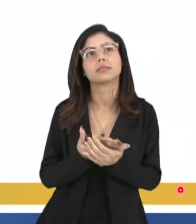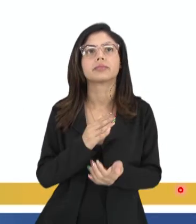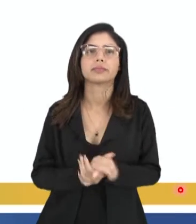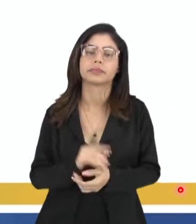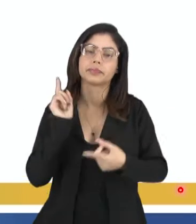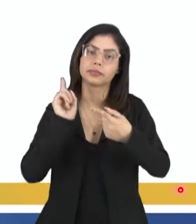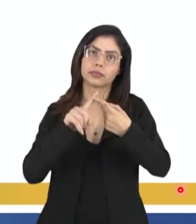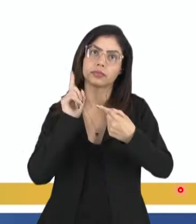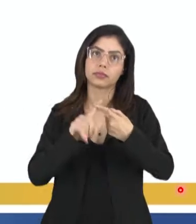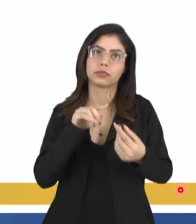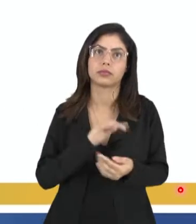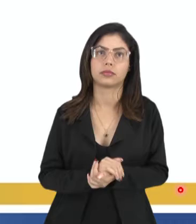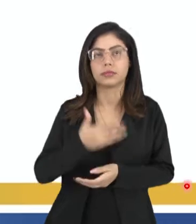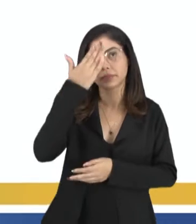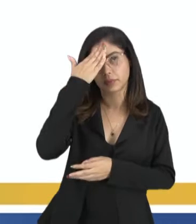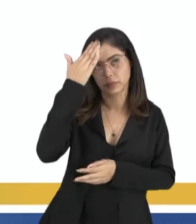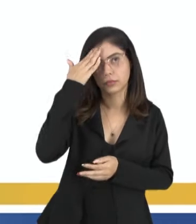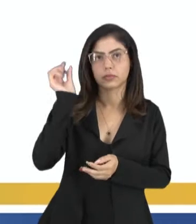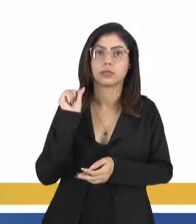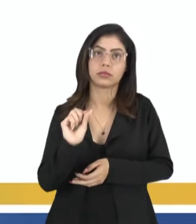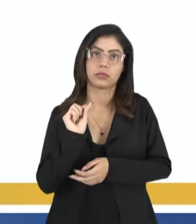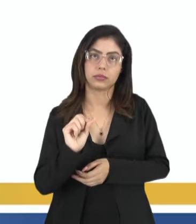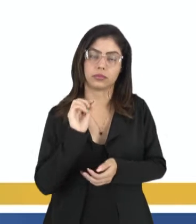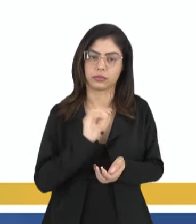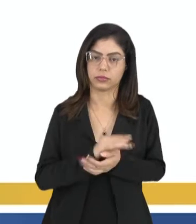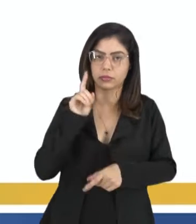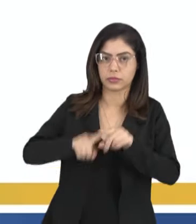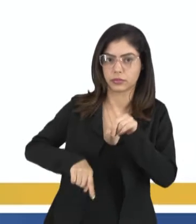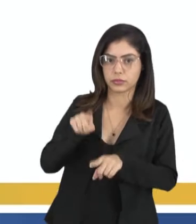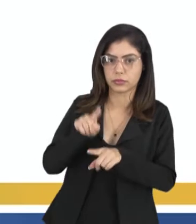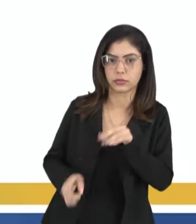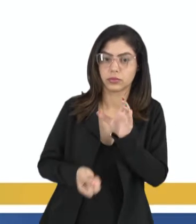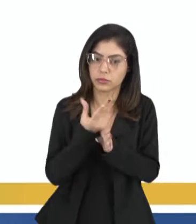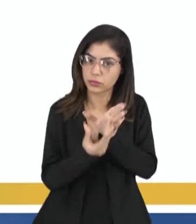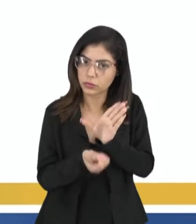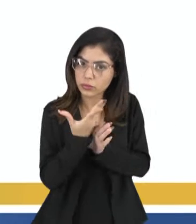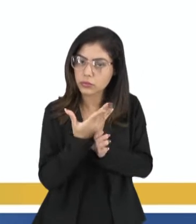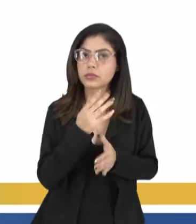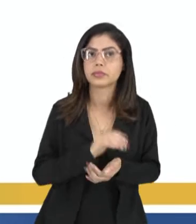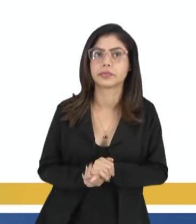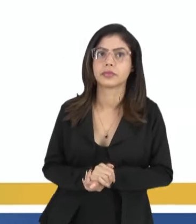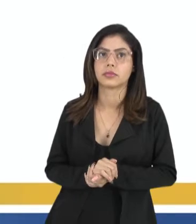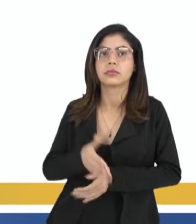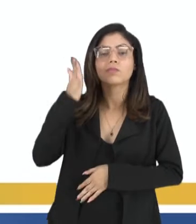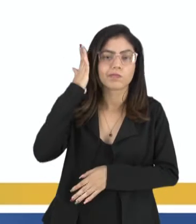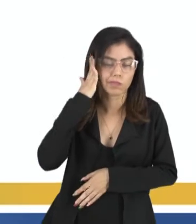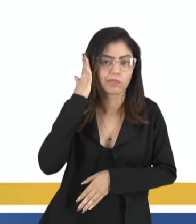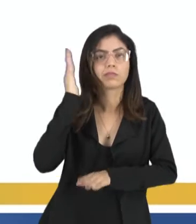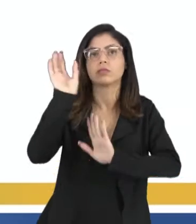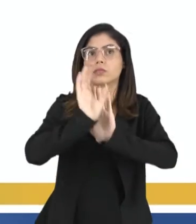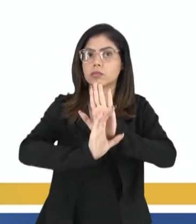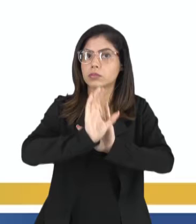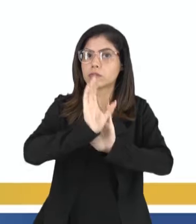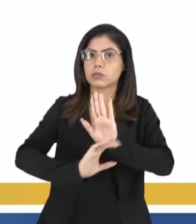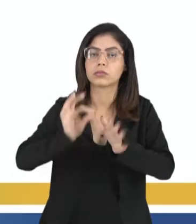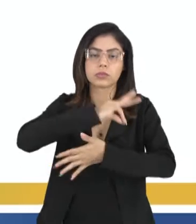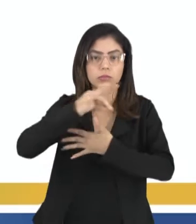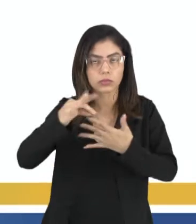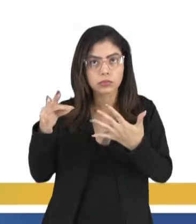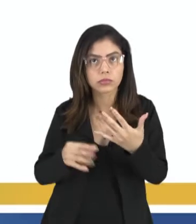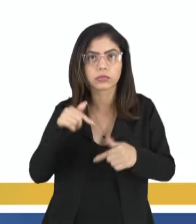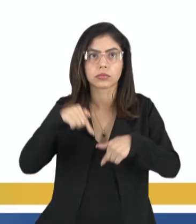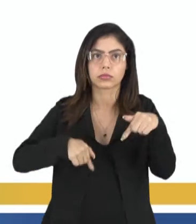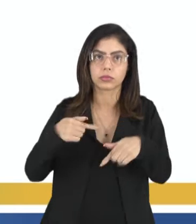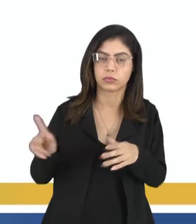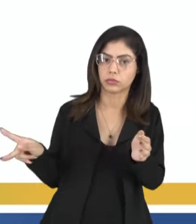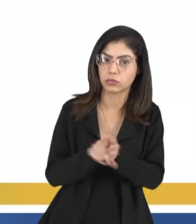primeiro objetivo é compreender o que é matéria e a sua constituição, compreender o conceito de elemento químico e